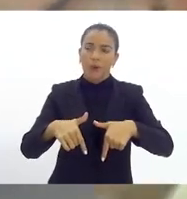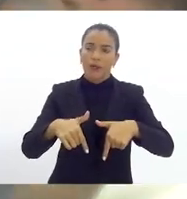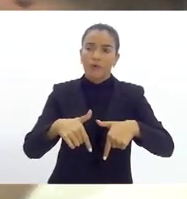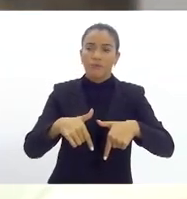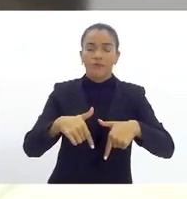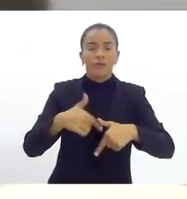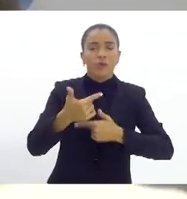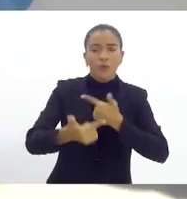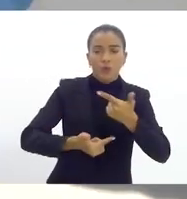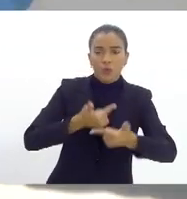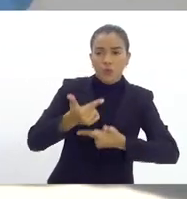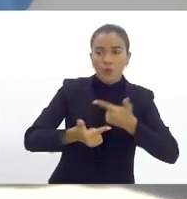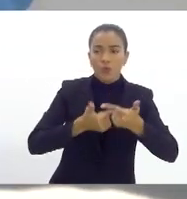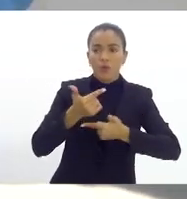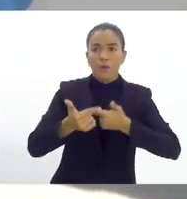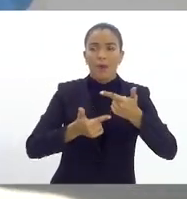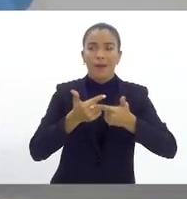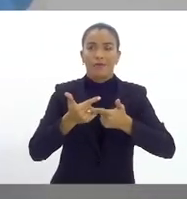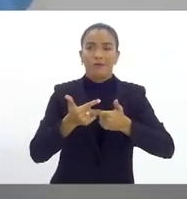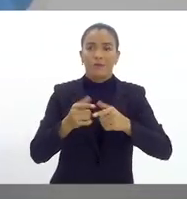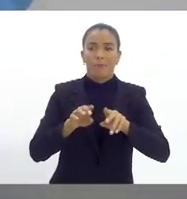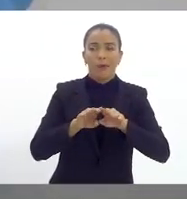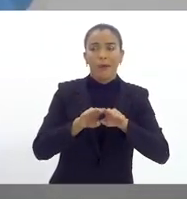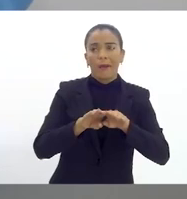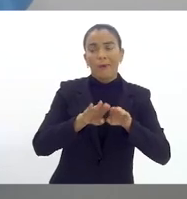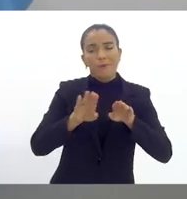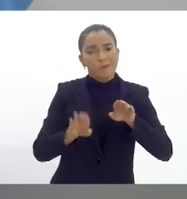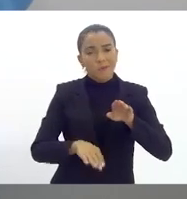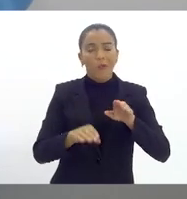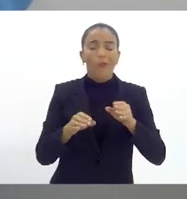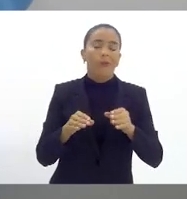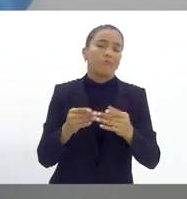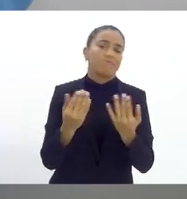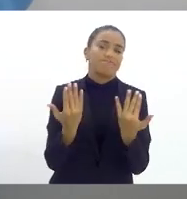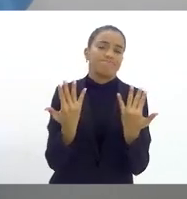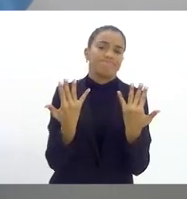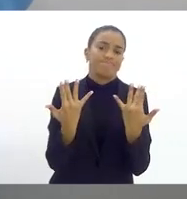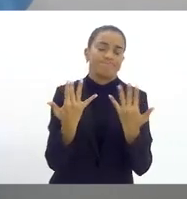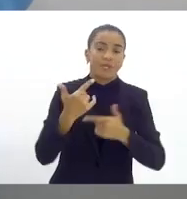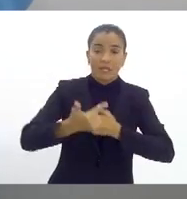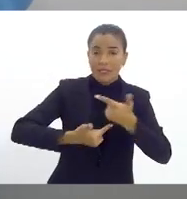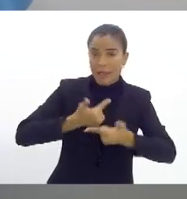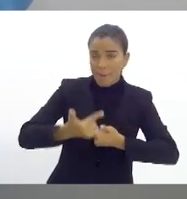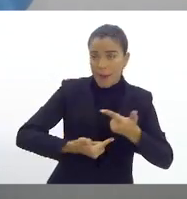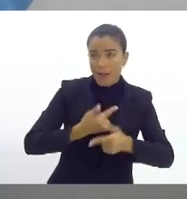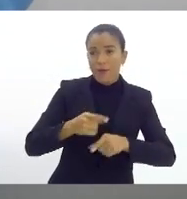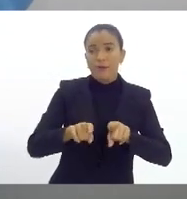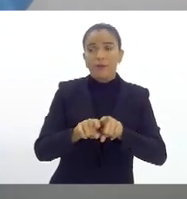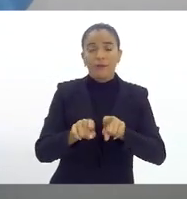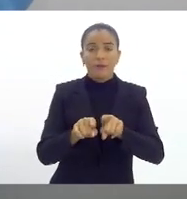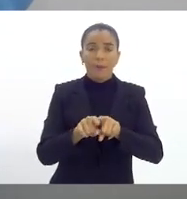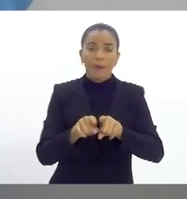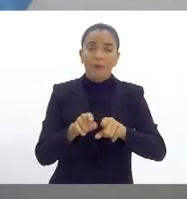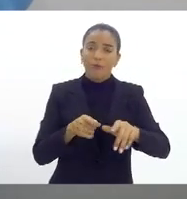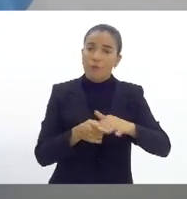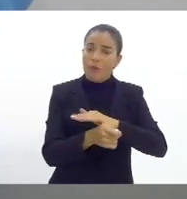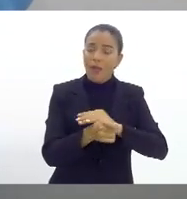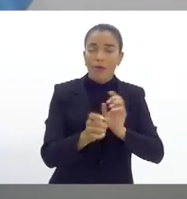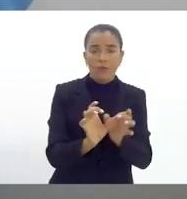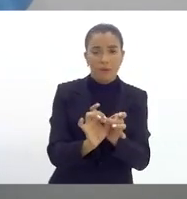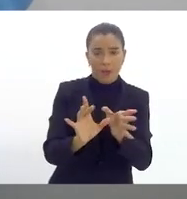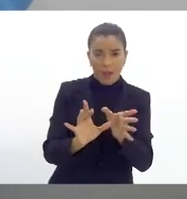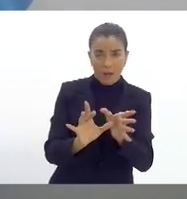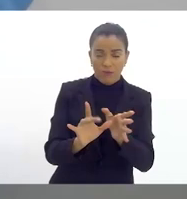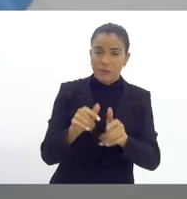o trabalho que atuam deprimindo o valor médio da força de trabalho impedindo a concorrência ainda nos Marcos do mercado liberal